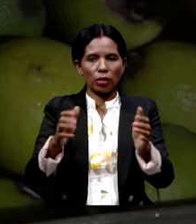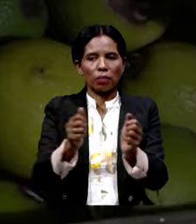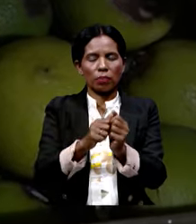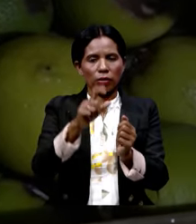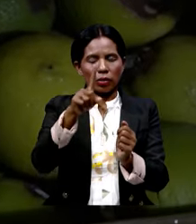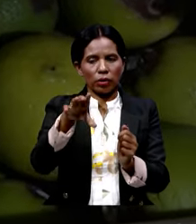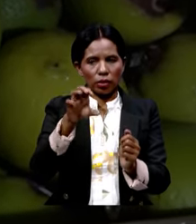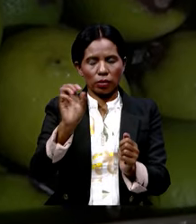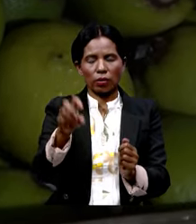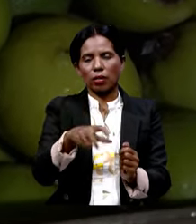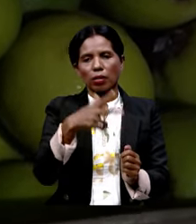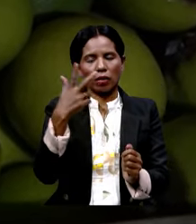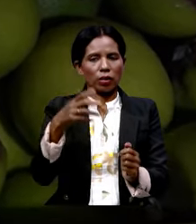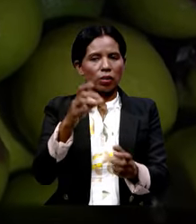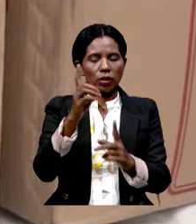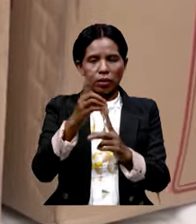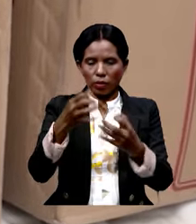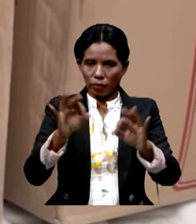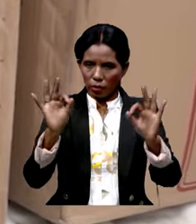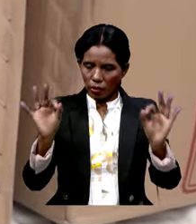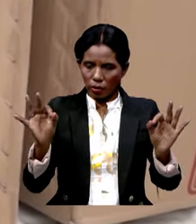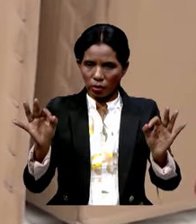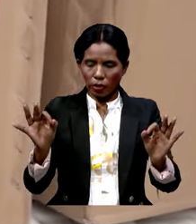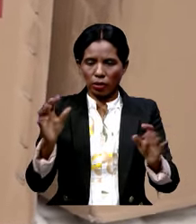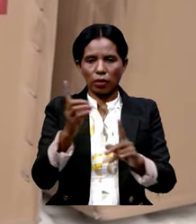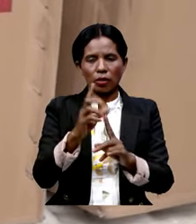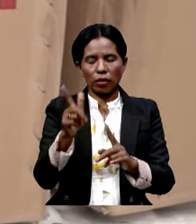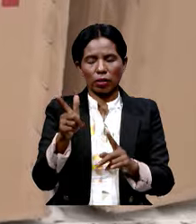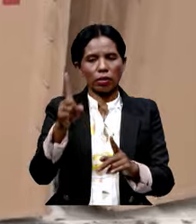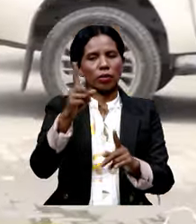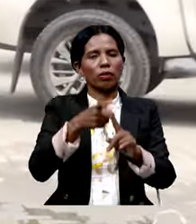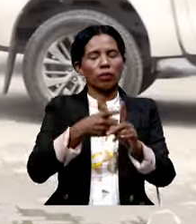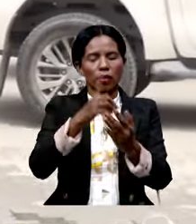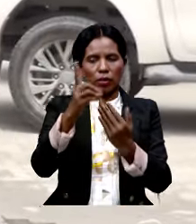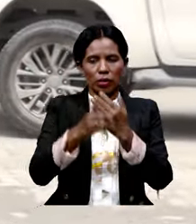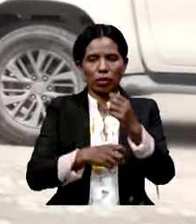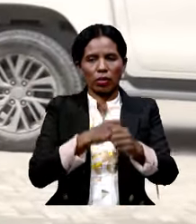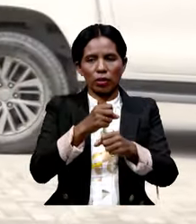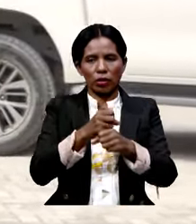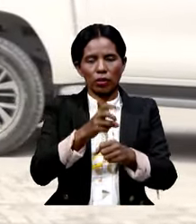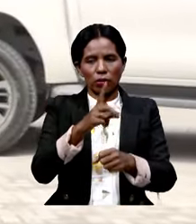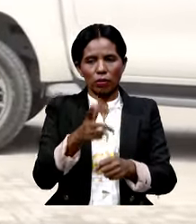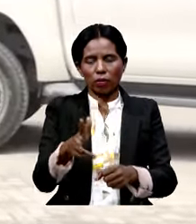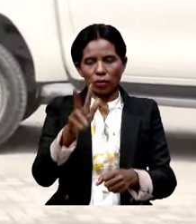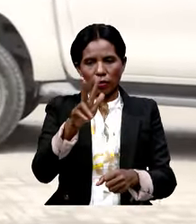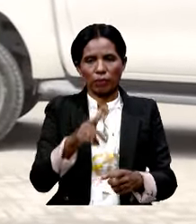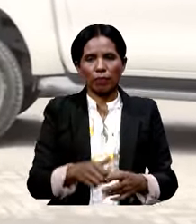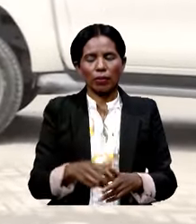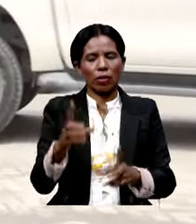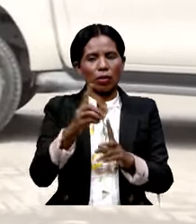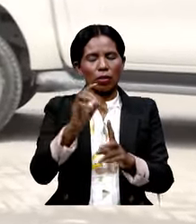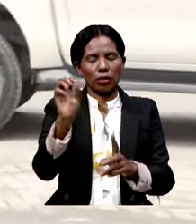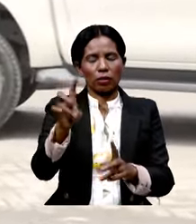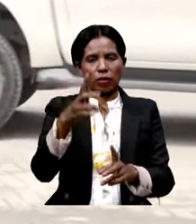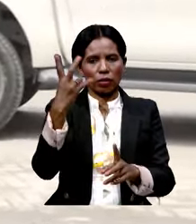San Ronesenualo, mas contrato termina ona e a Loron Tonoresenida Fulan Dezembro, Tinari Rua Ronesentolo. E a Loron San